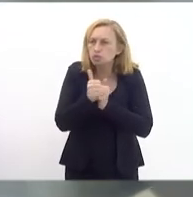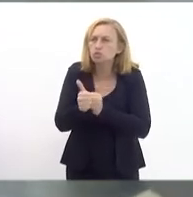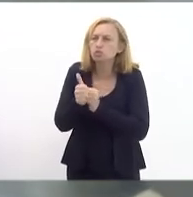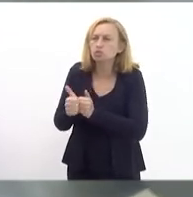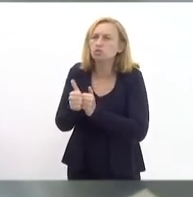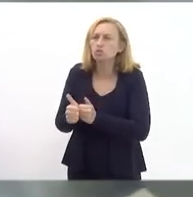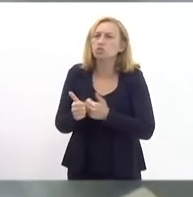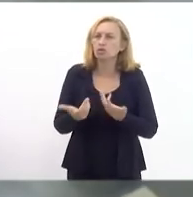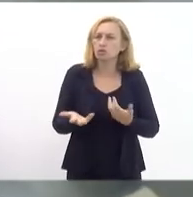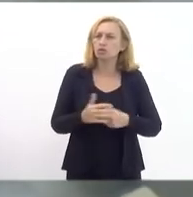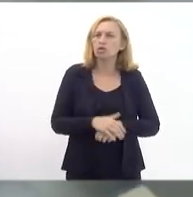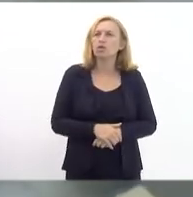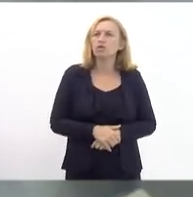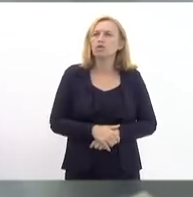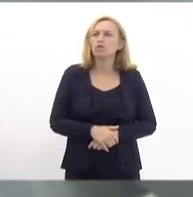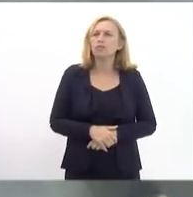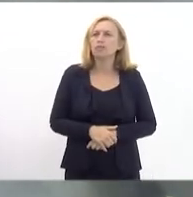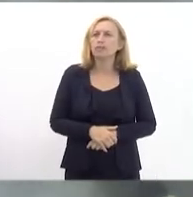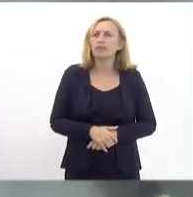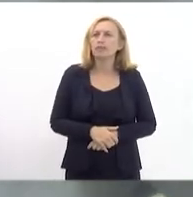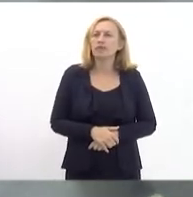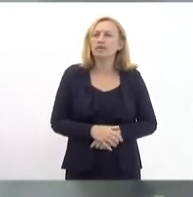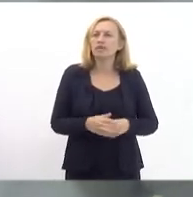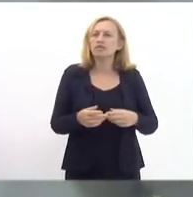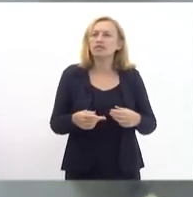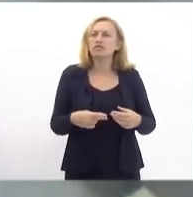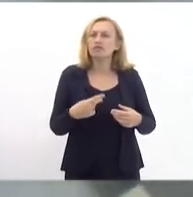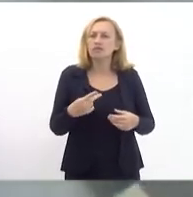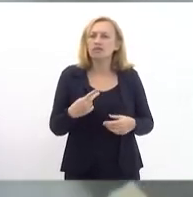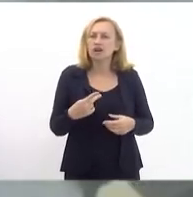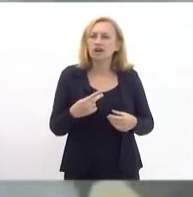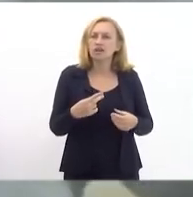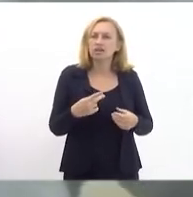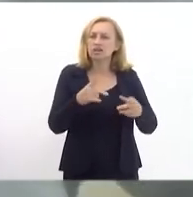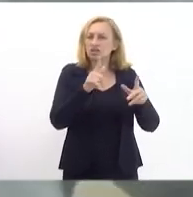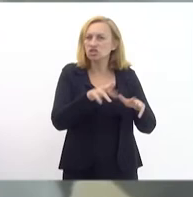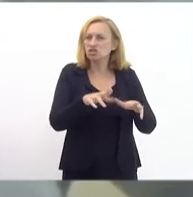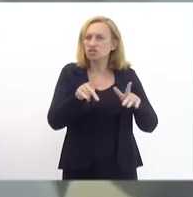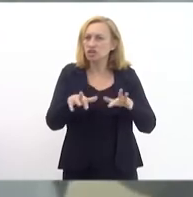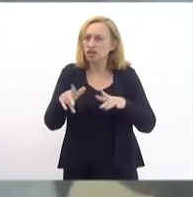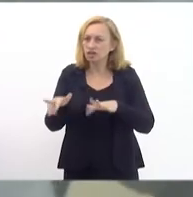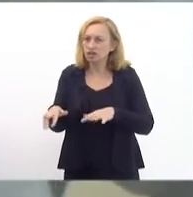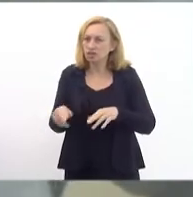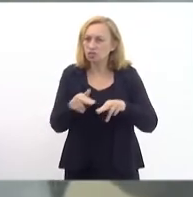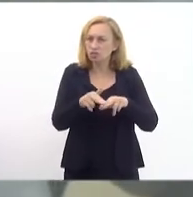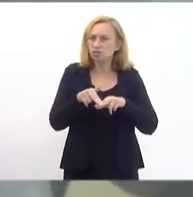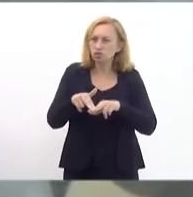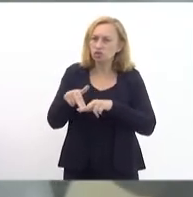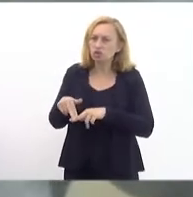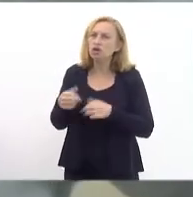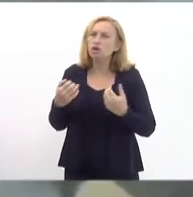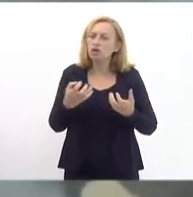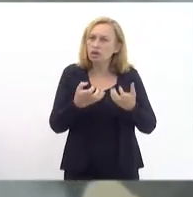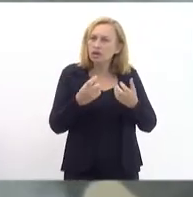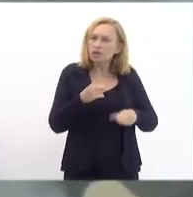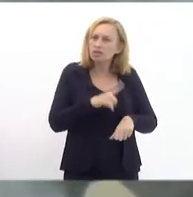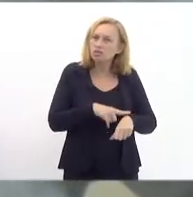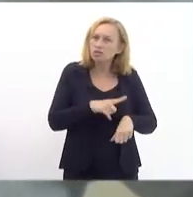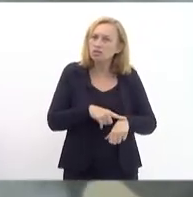onde cita diversos procedimentos. E eu quero, nesse momento,